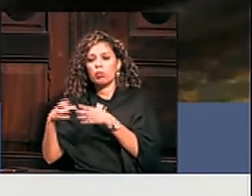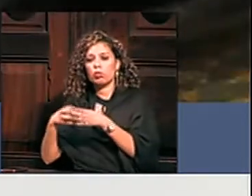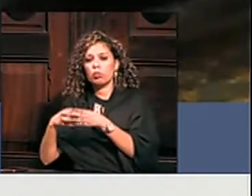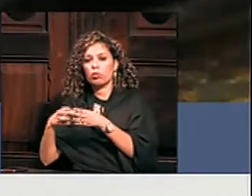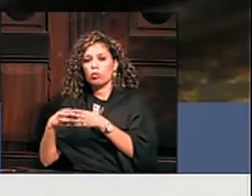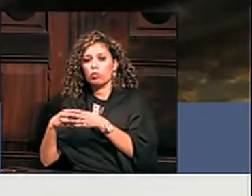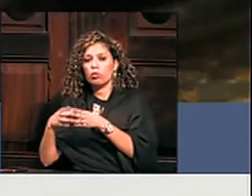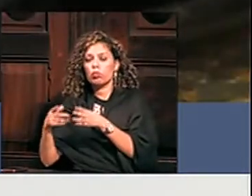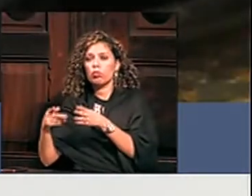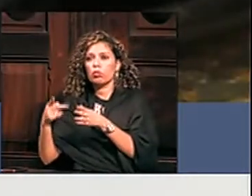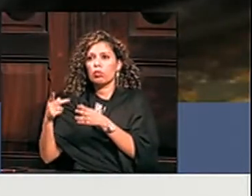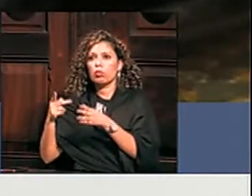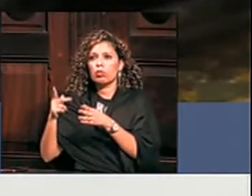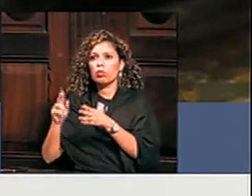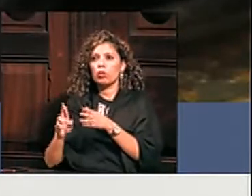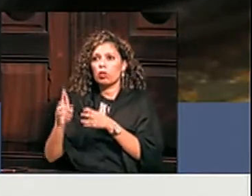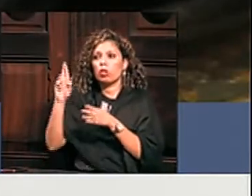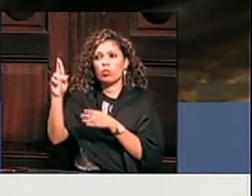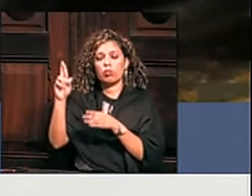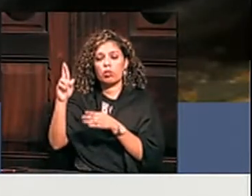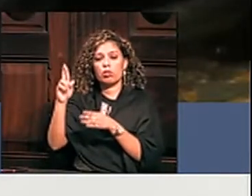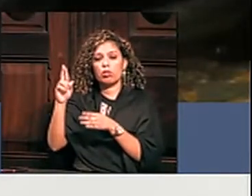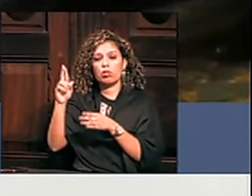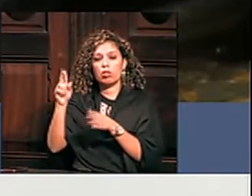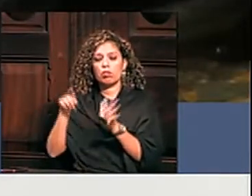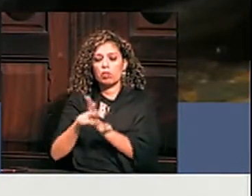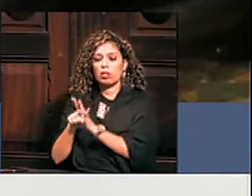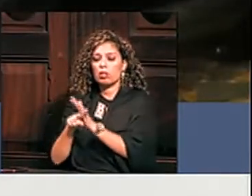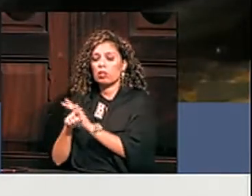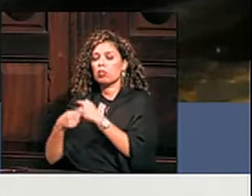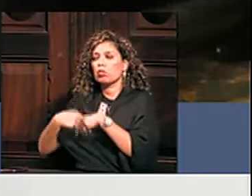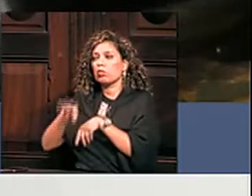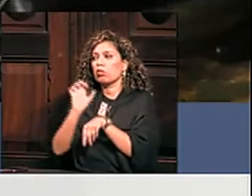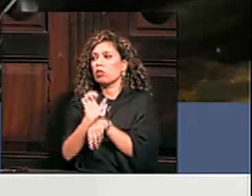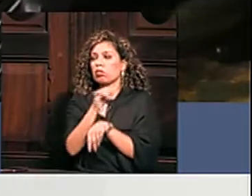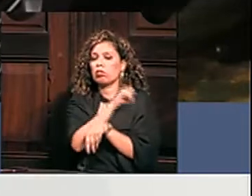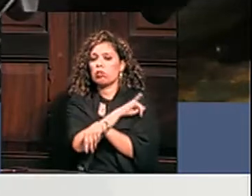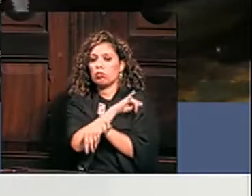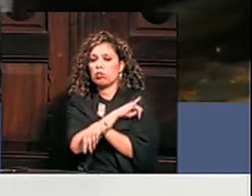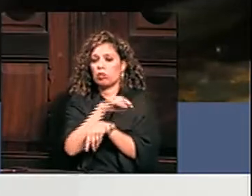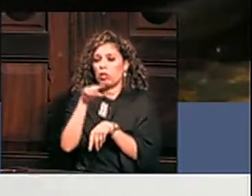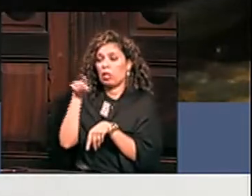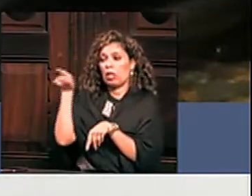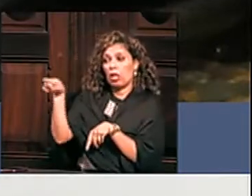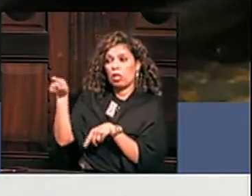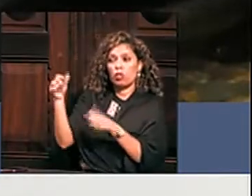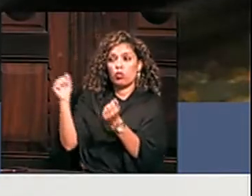tem induzido o Poder Executivo a editar decretos